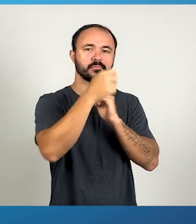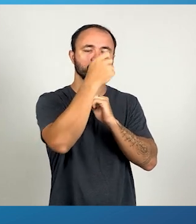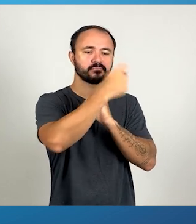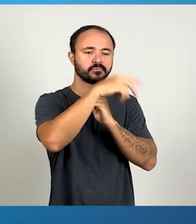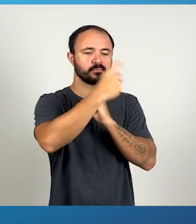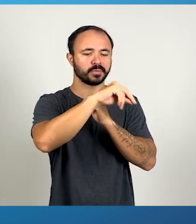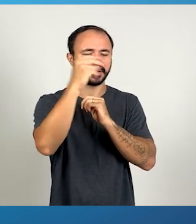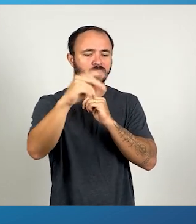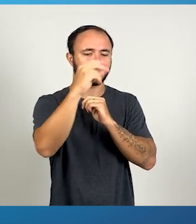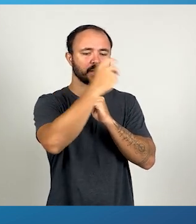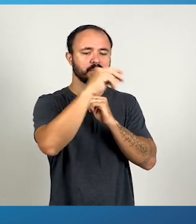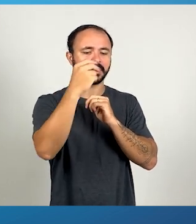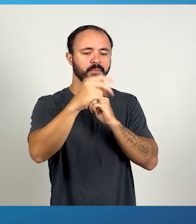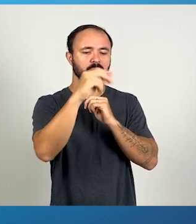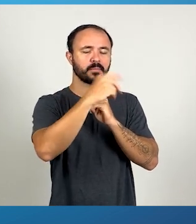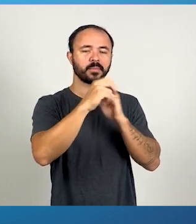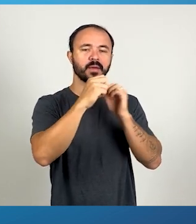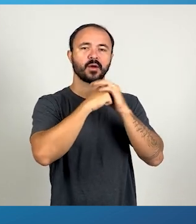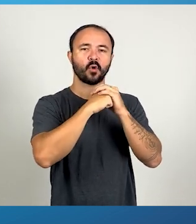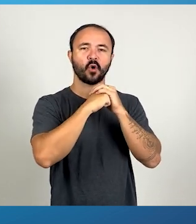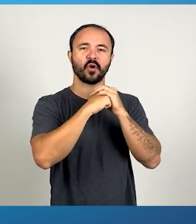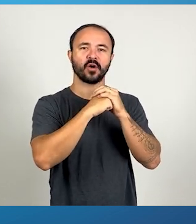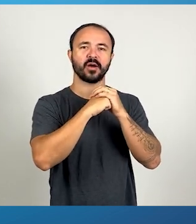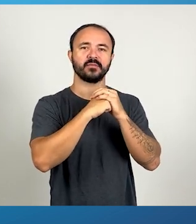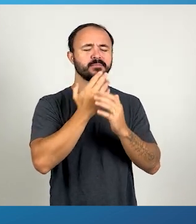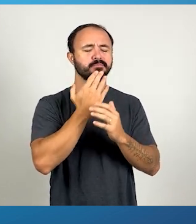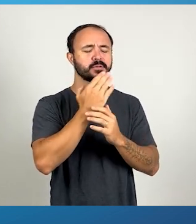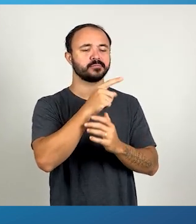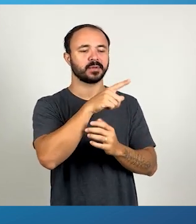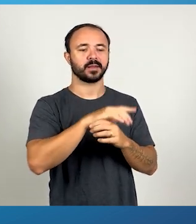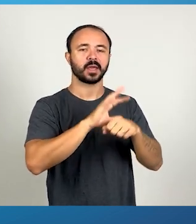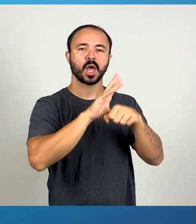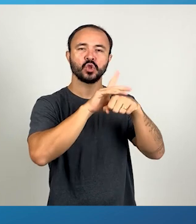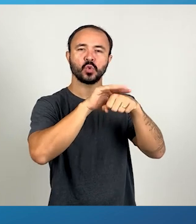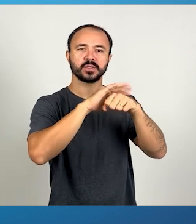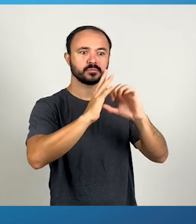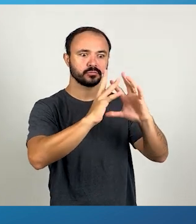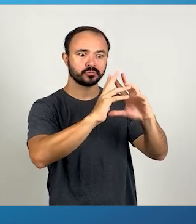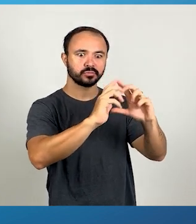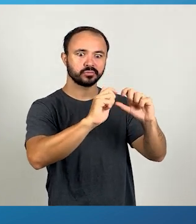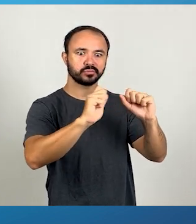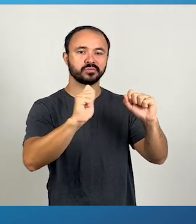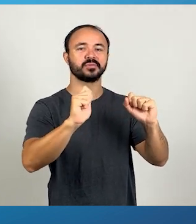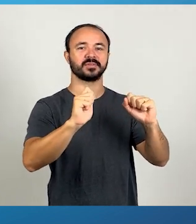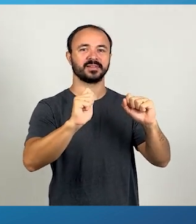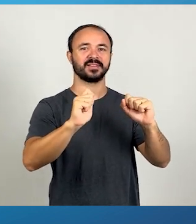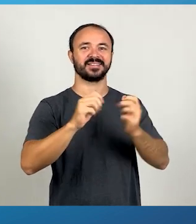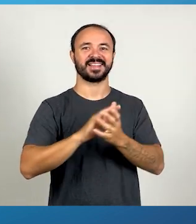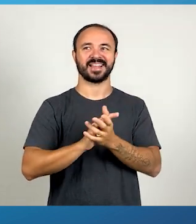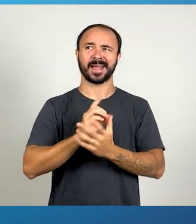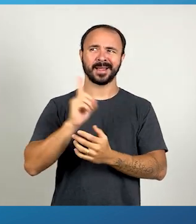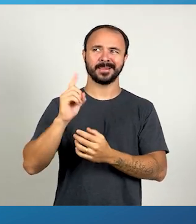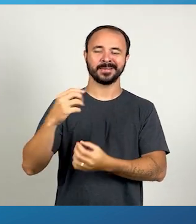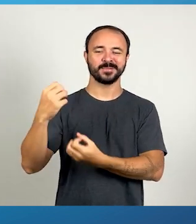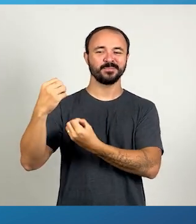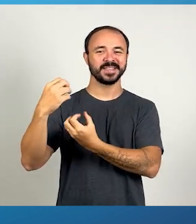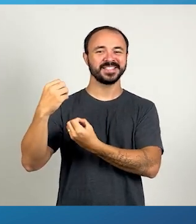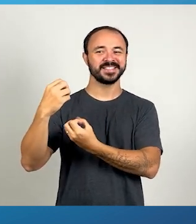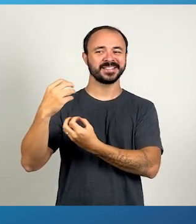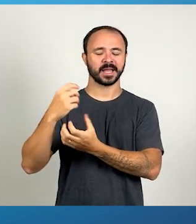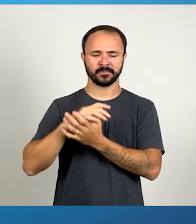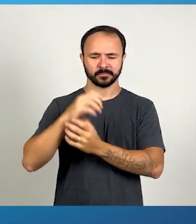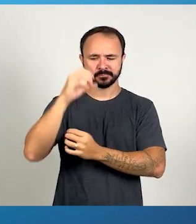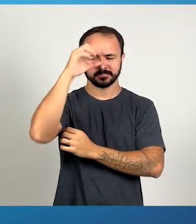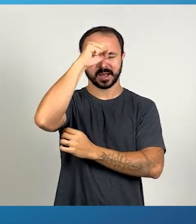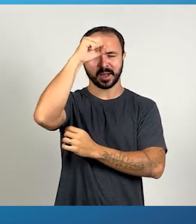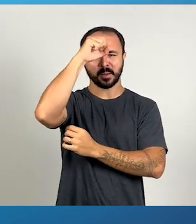famosas rezadeiras, né, as benzedeiras. E aí ela me ensinava, ela falava como que era a oração para que eu